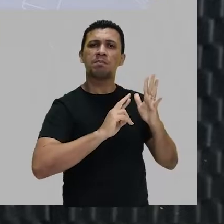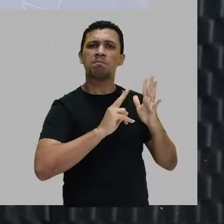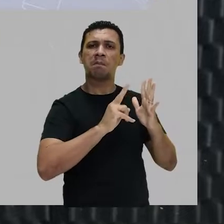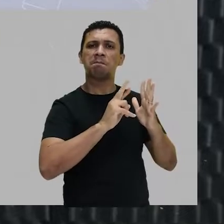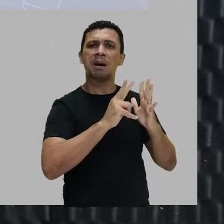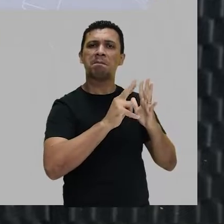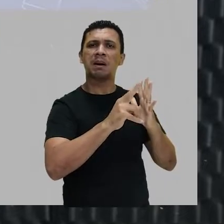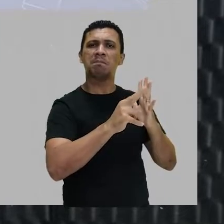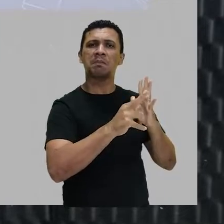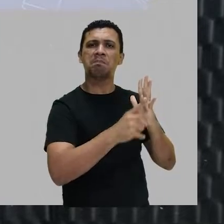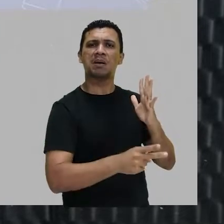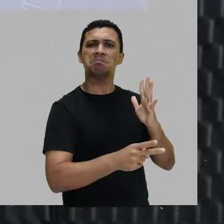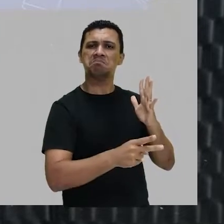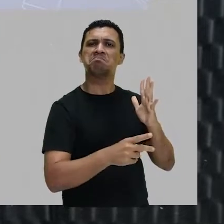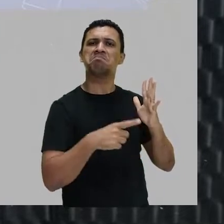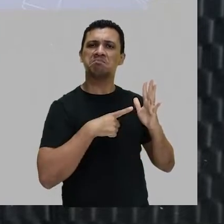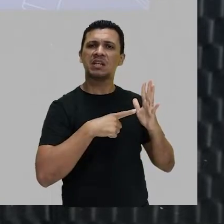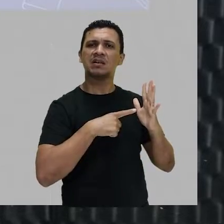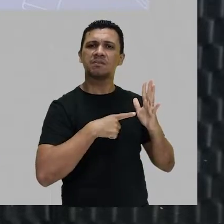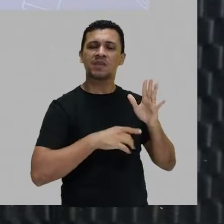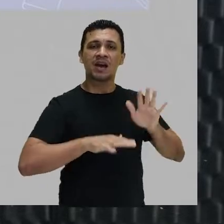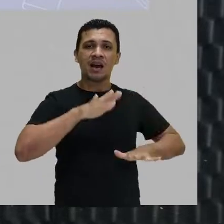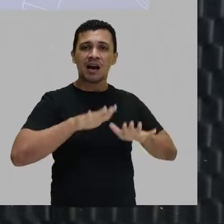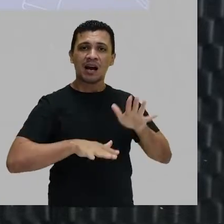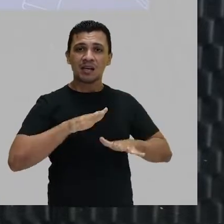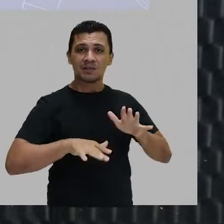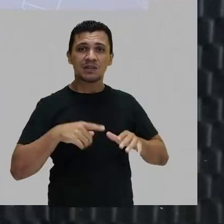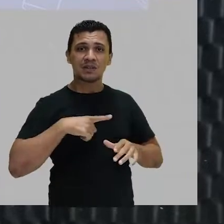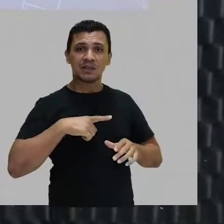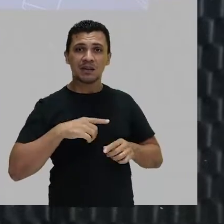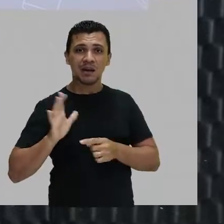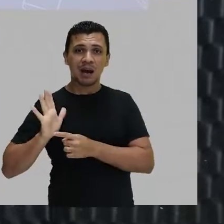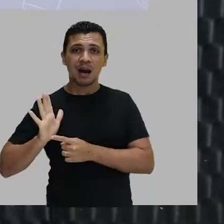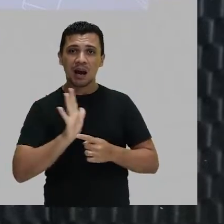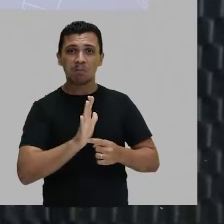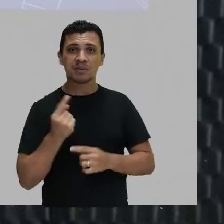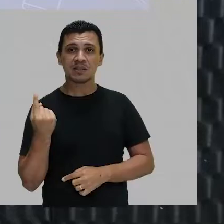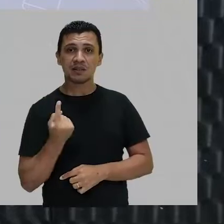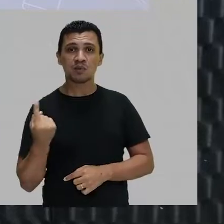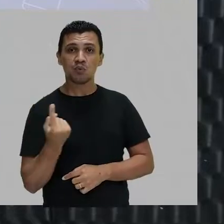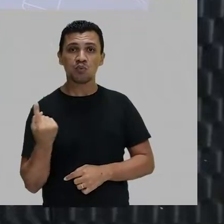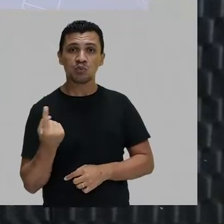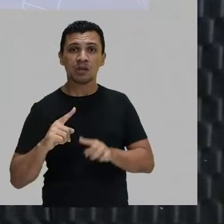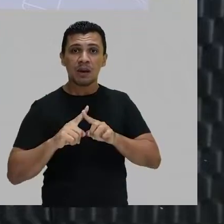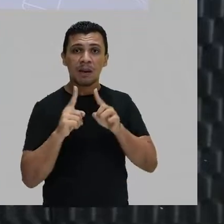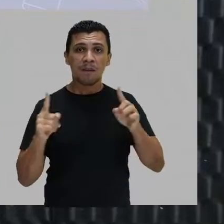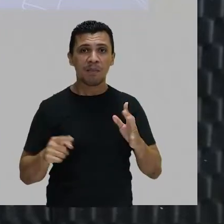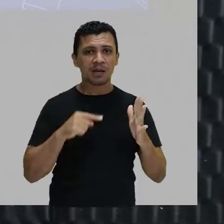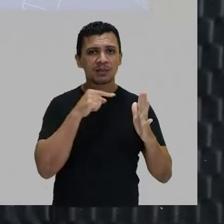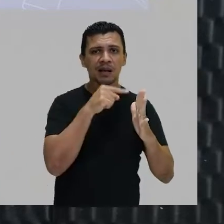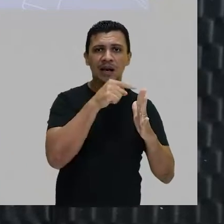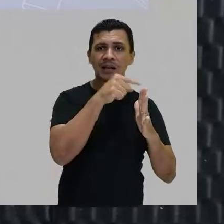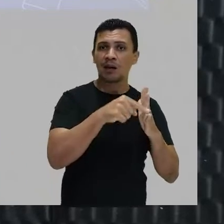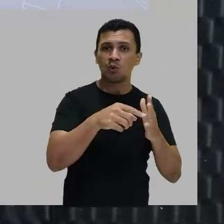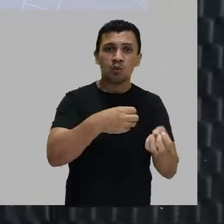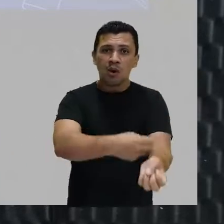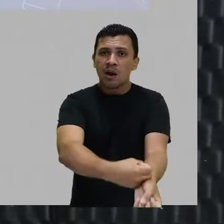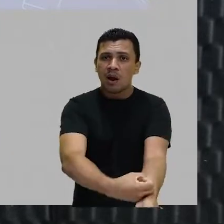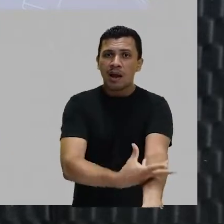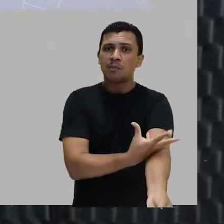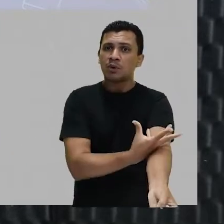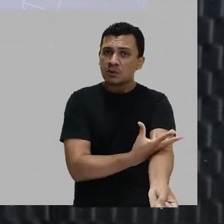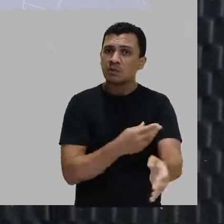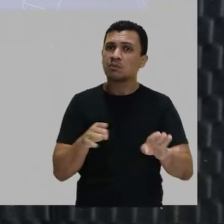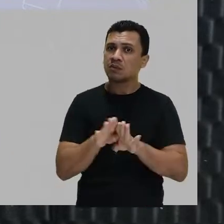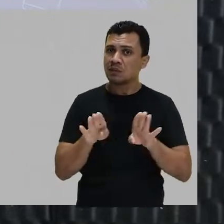emocional diferente. Às vezes você tem a mesma mensagem e o espectador recebe de maneira diferente porque o estado emocional do espectador